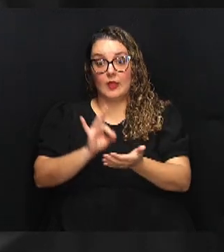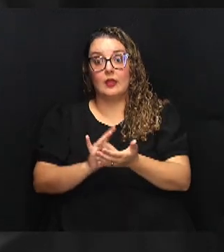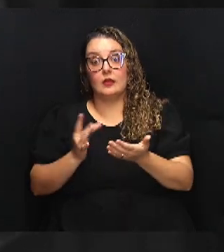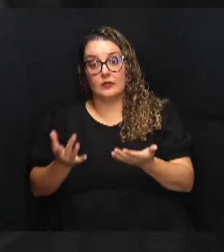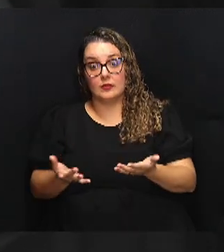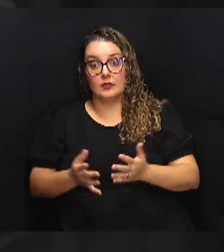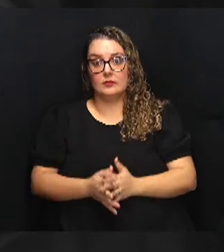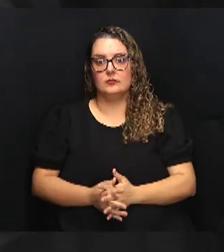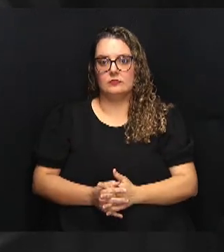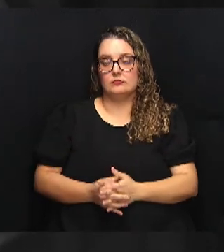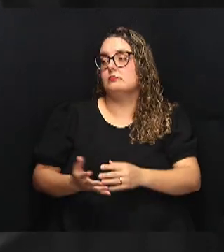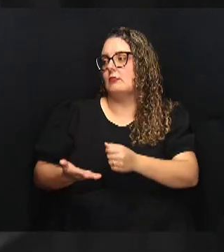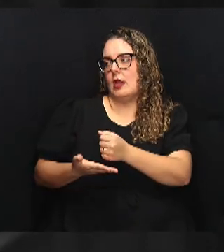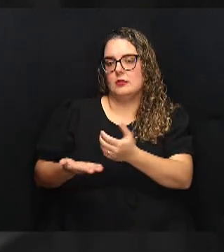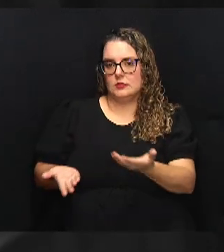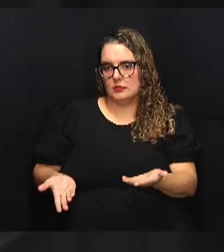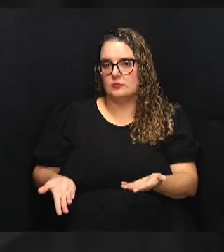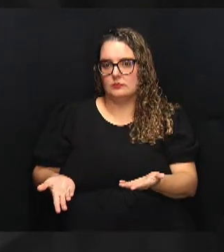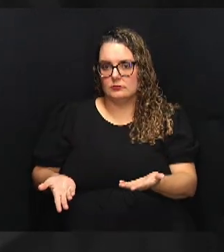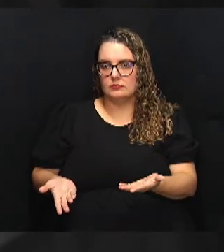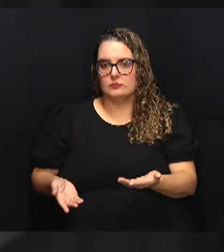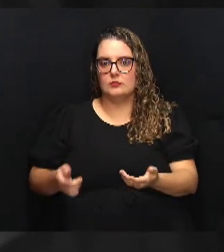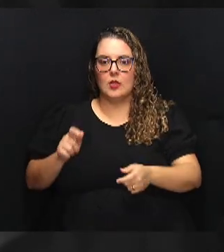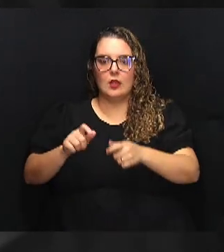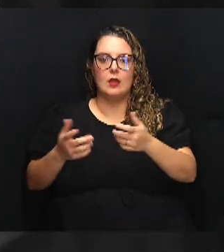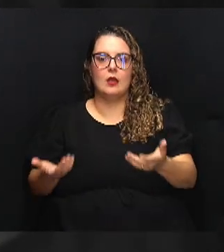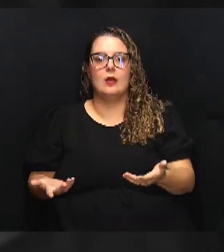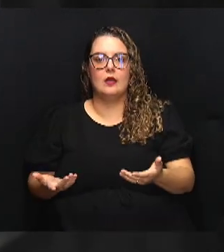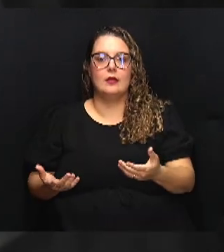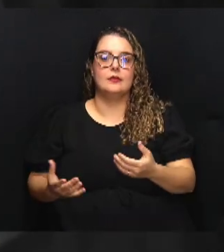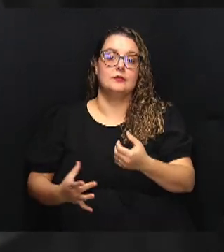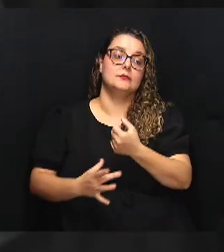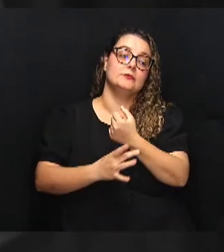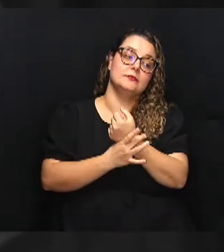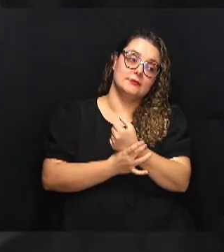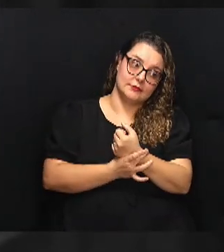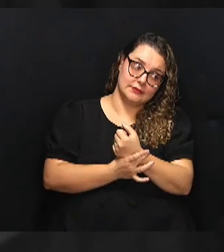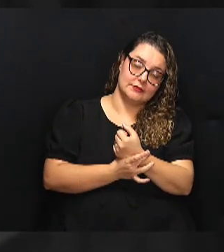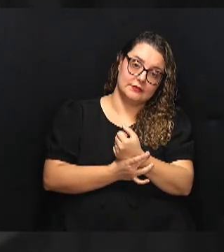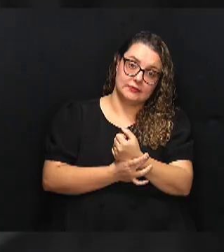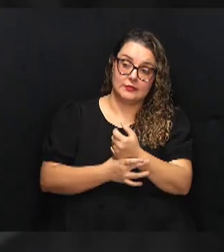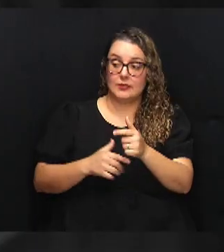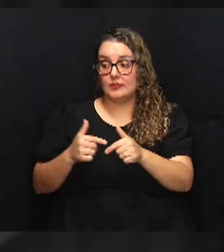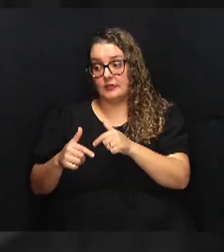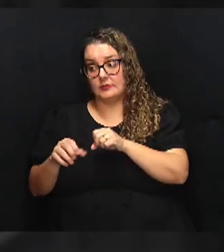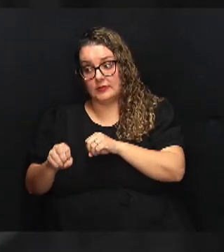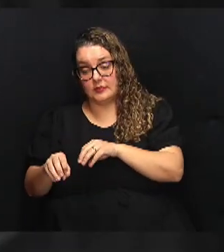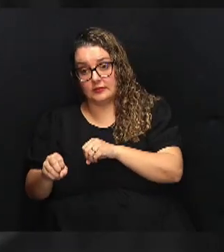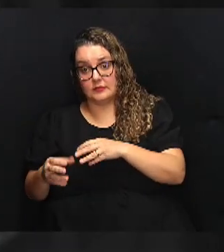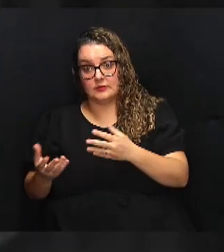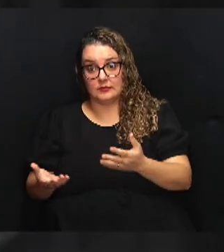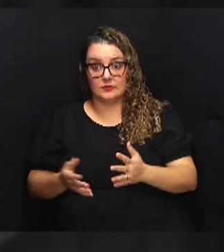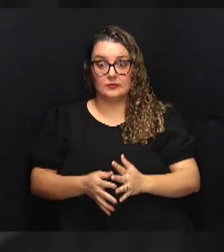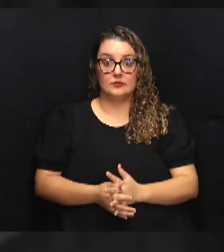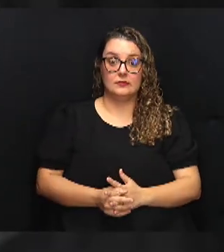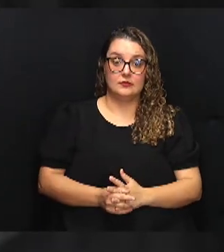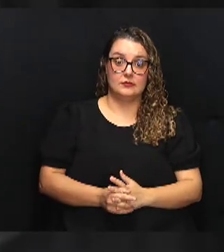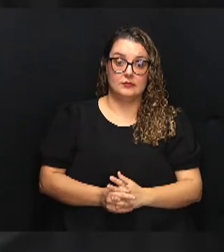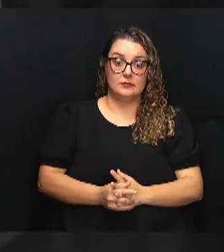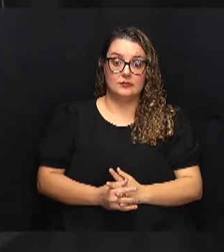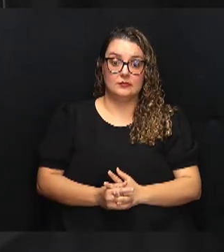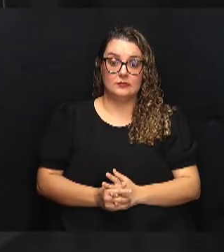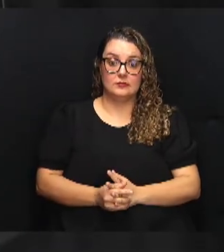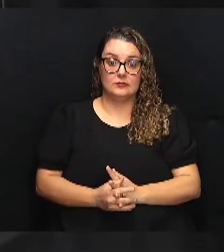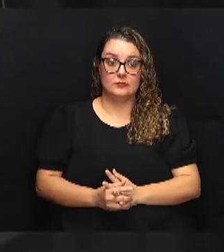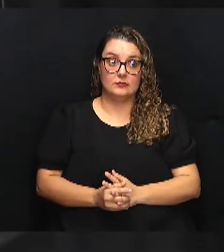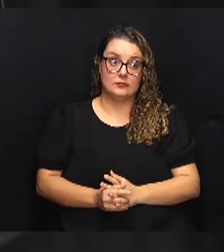é básico, né? A pessoa que mexe com segurança e trabalha com educação, né? Nada mais